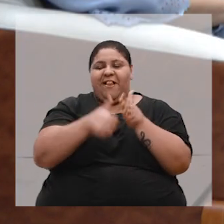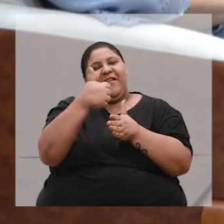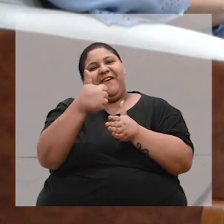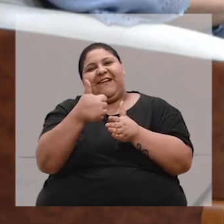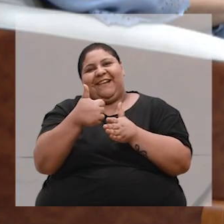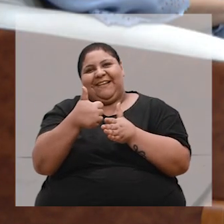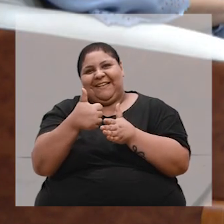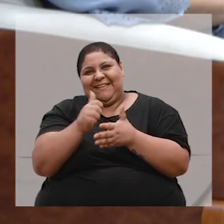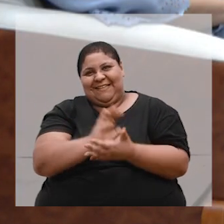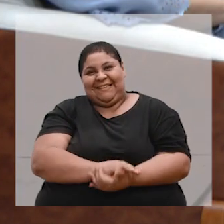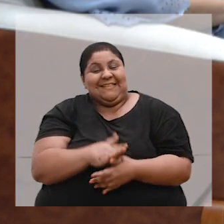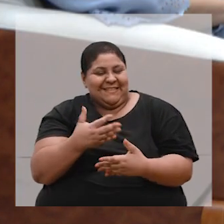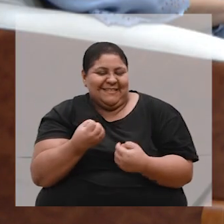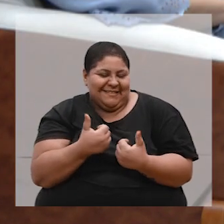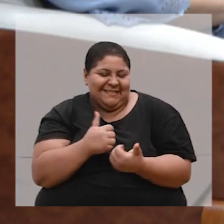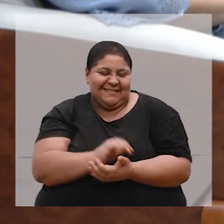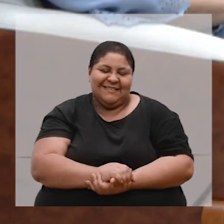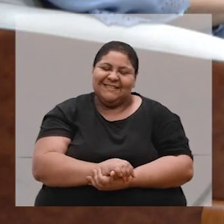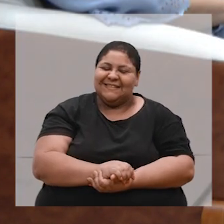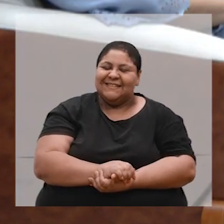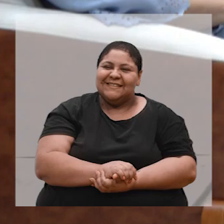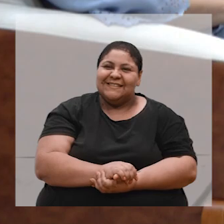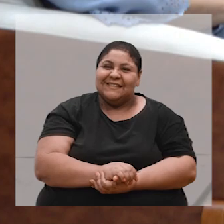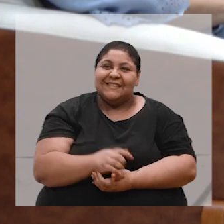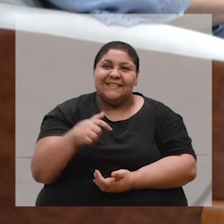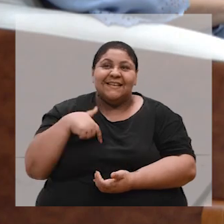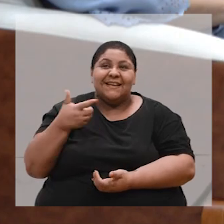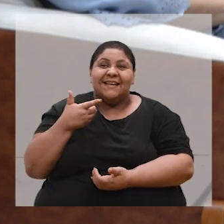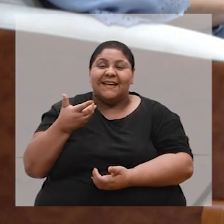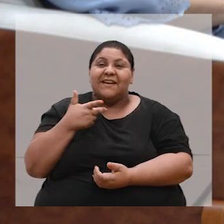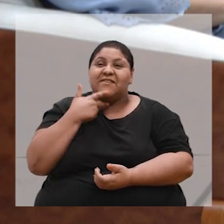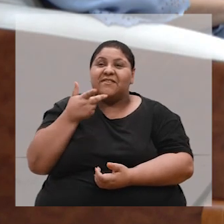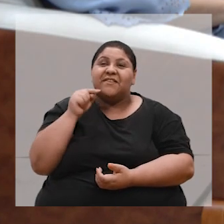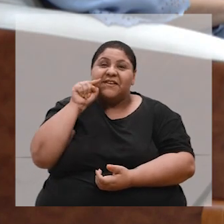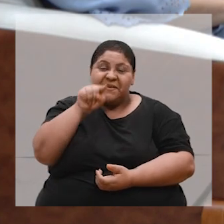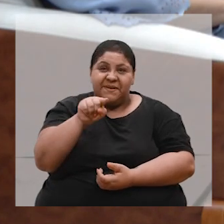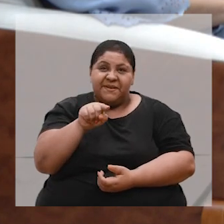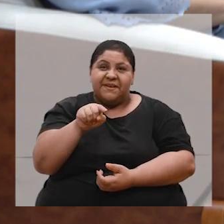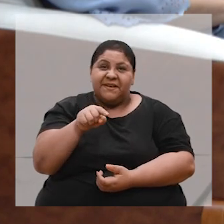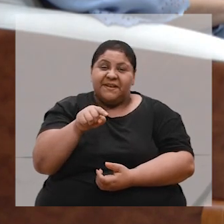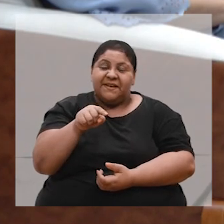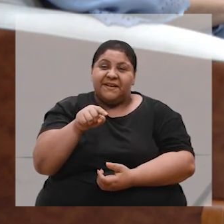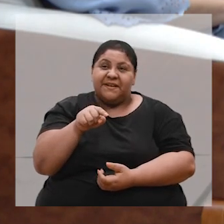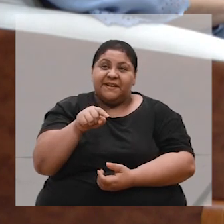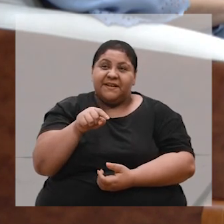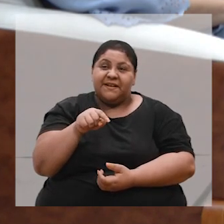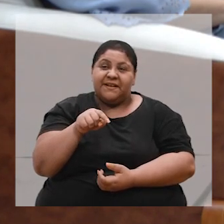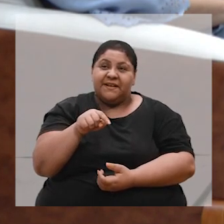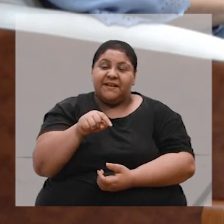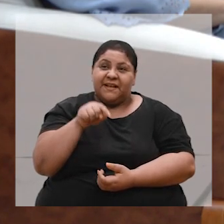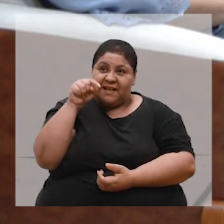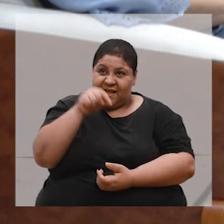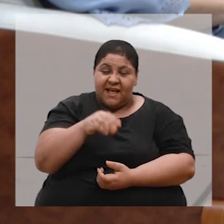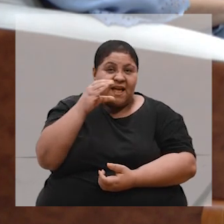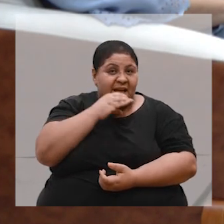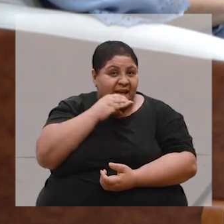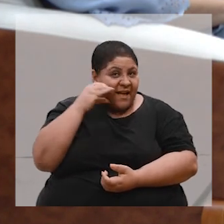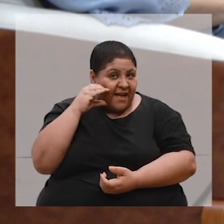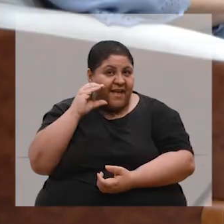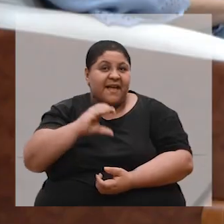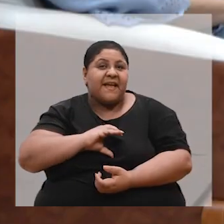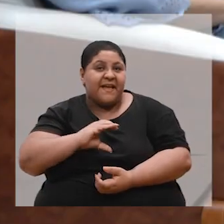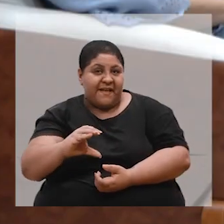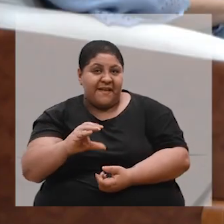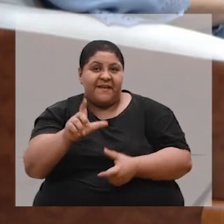né? Então tá bom. Eu quero falar também para vocês que a nossa produtora aqui, a Carol Dallagnol,